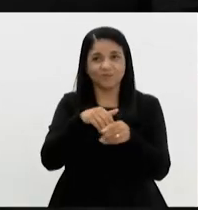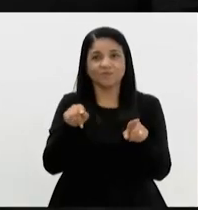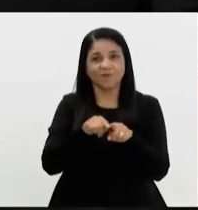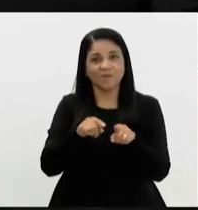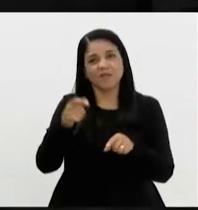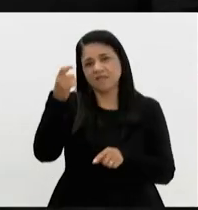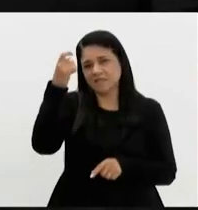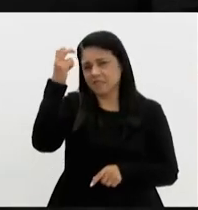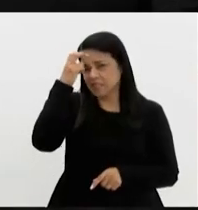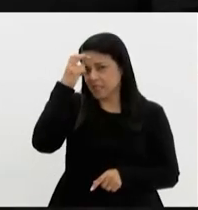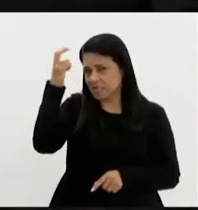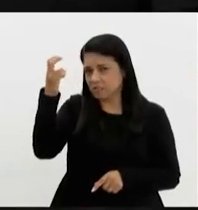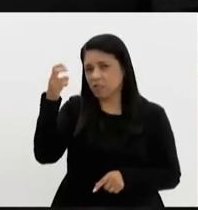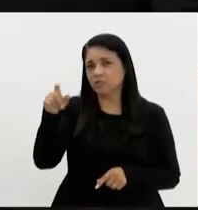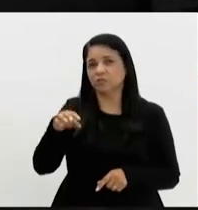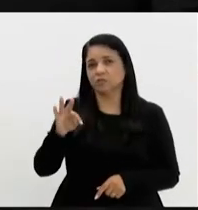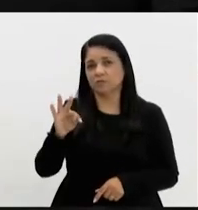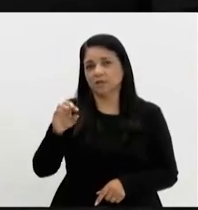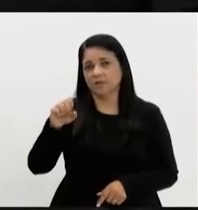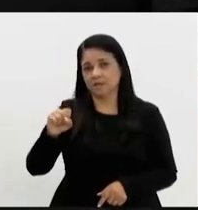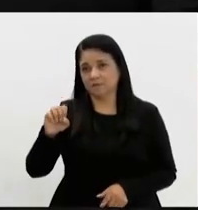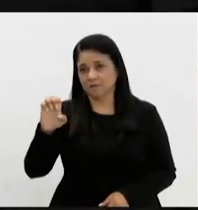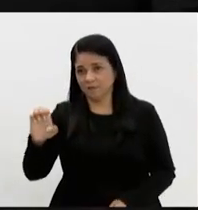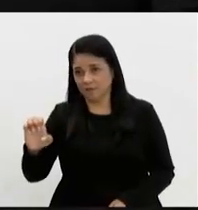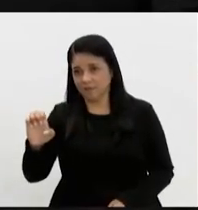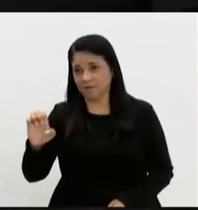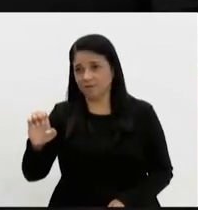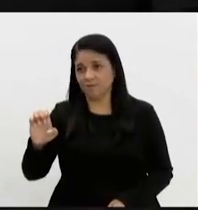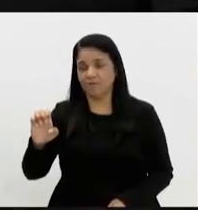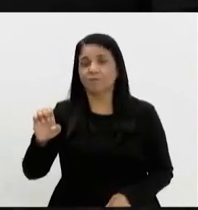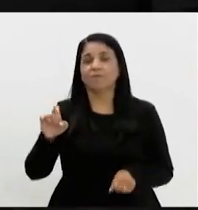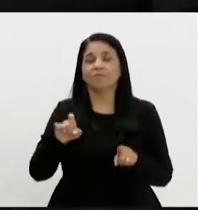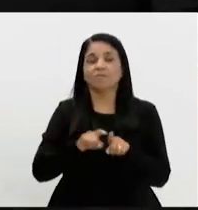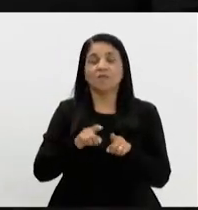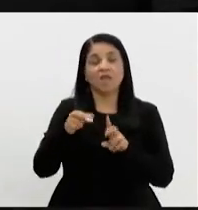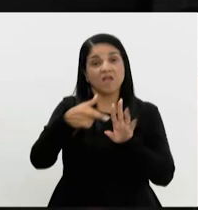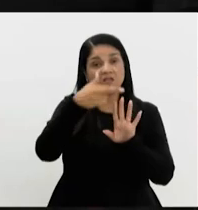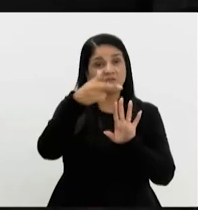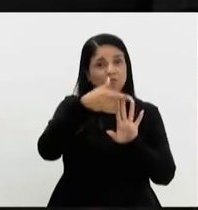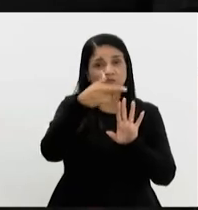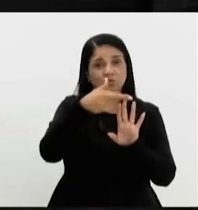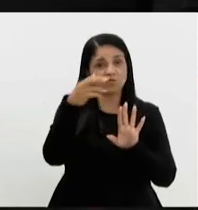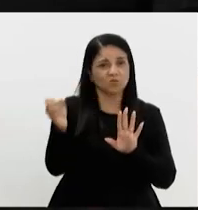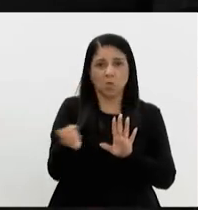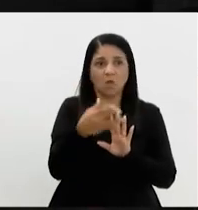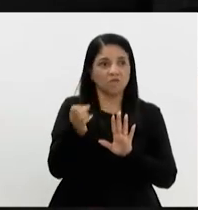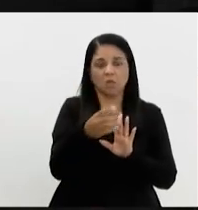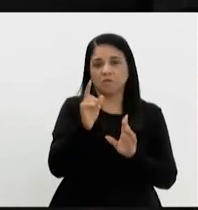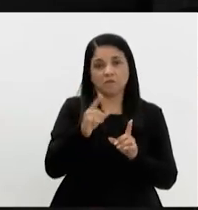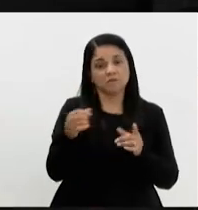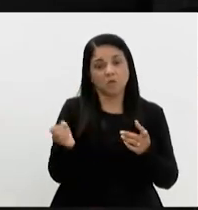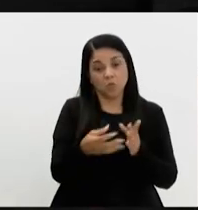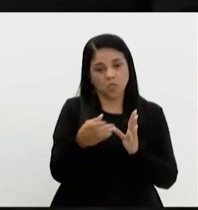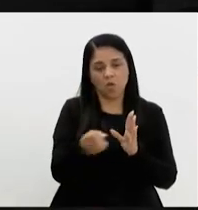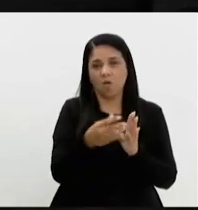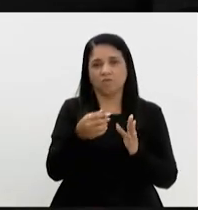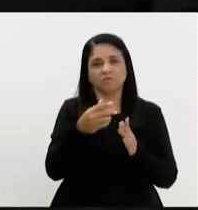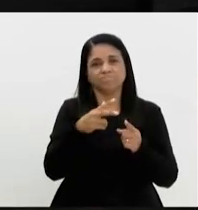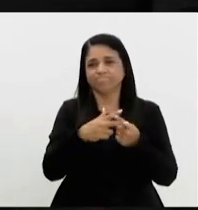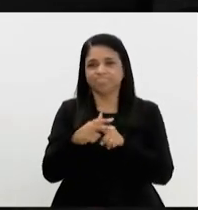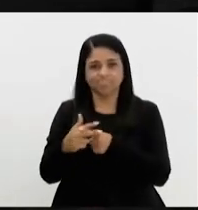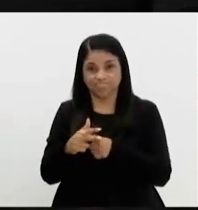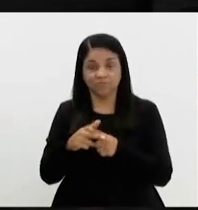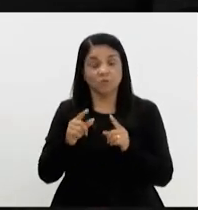inteligente feito pelo TSE não se refez completamente as resoluções né anteriores não se fez uma revogação